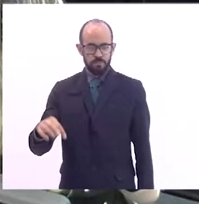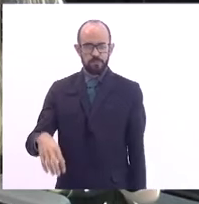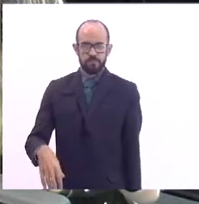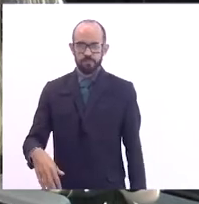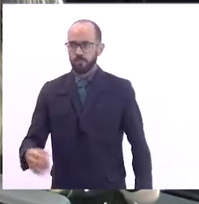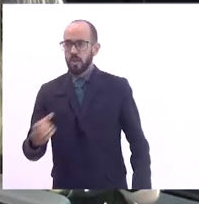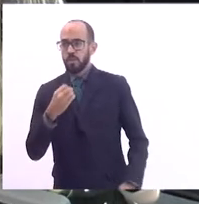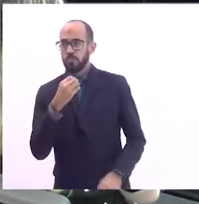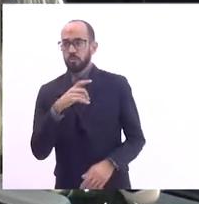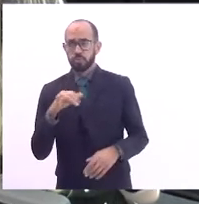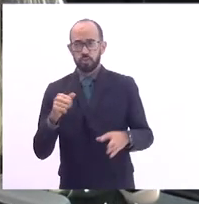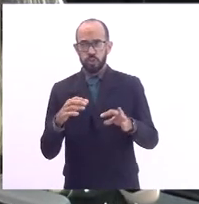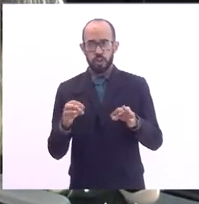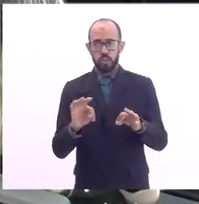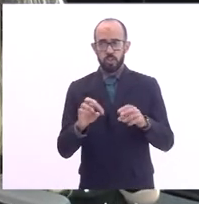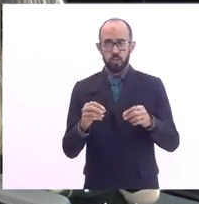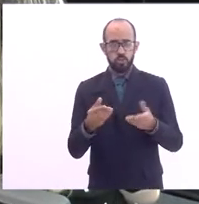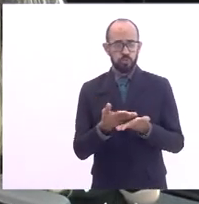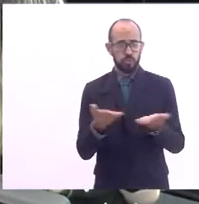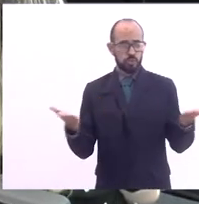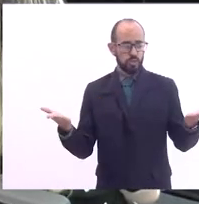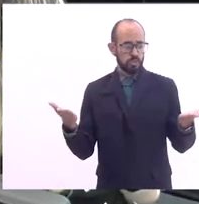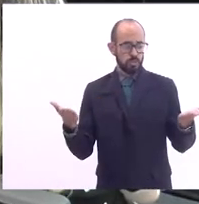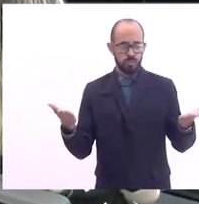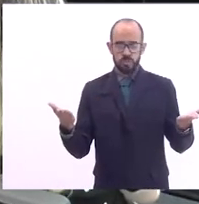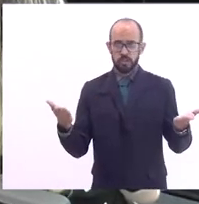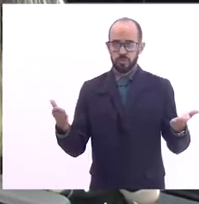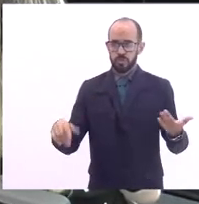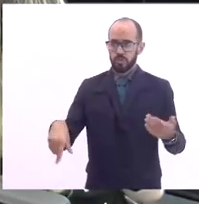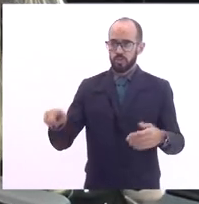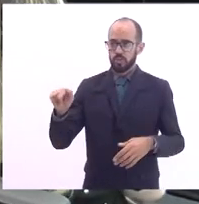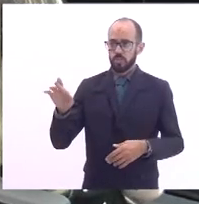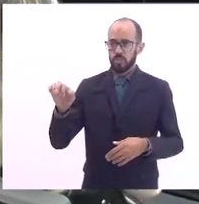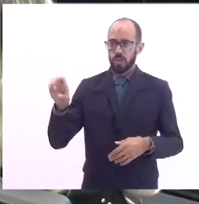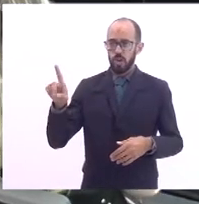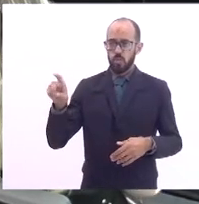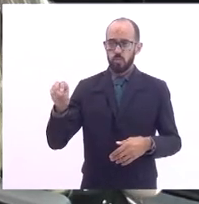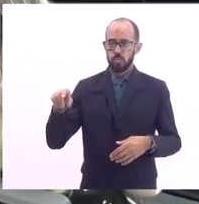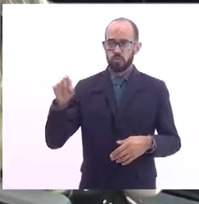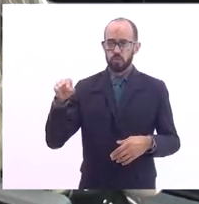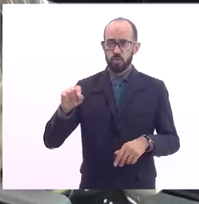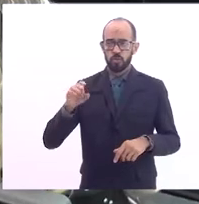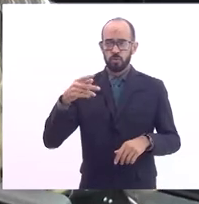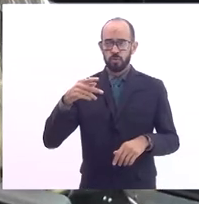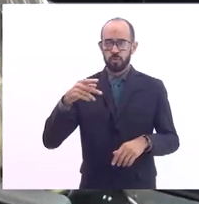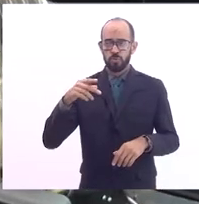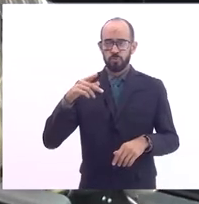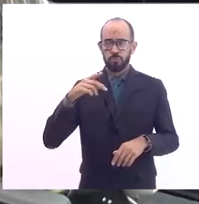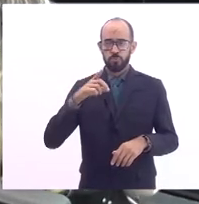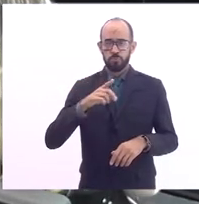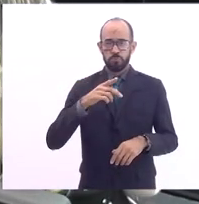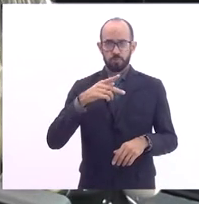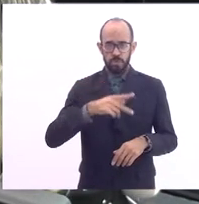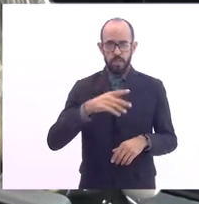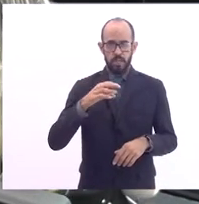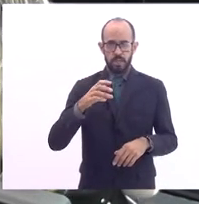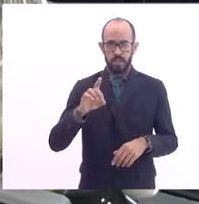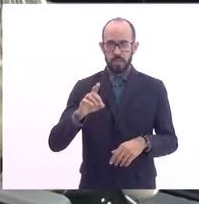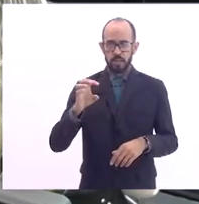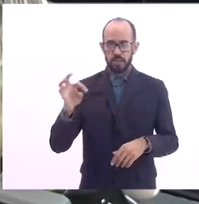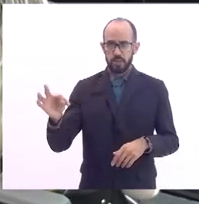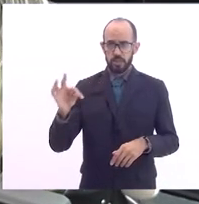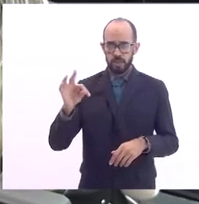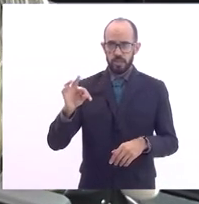Bom dia a todos. Geraldo Menezes, presidente do PDT Teresópolis. Eu cumprimento aqui o doutor Gonzalo, doutor